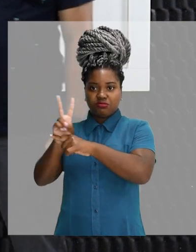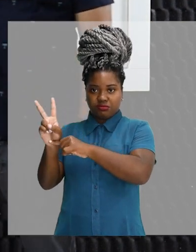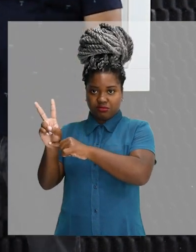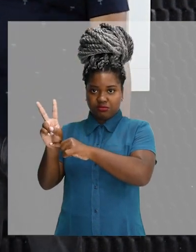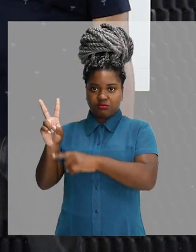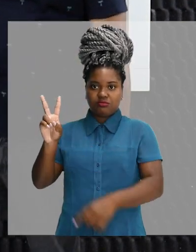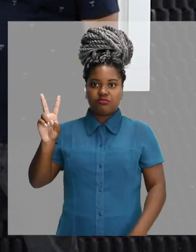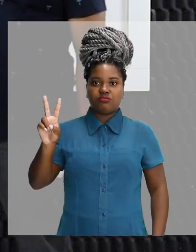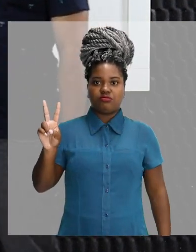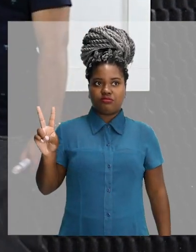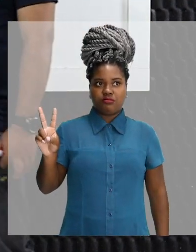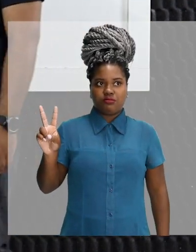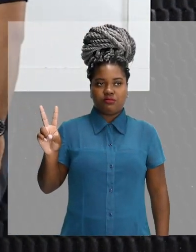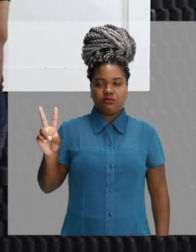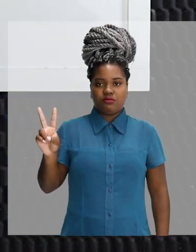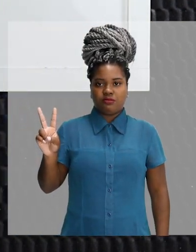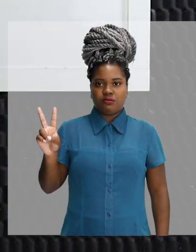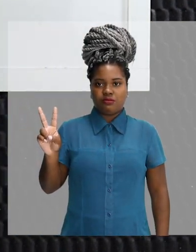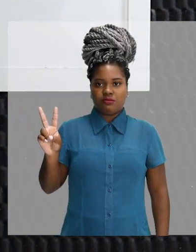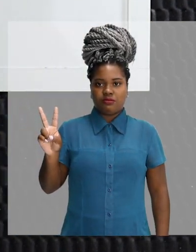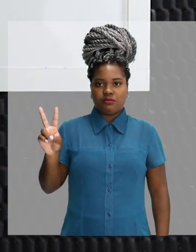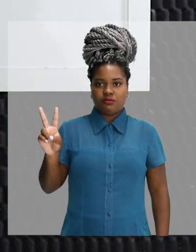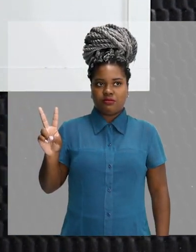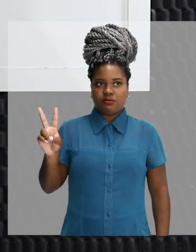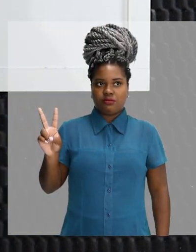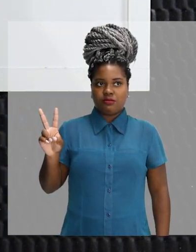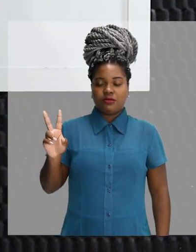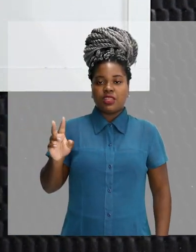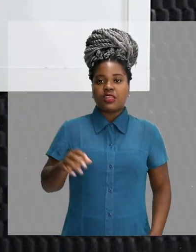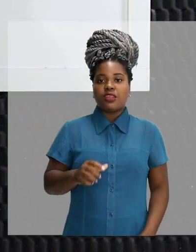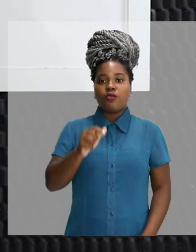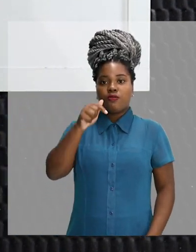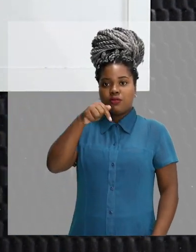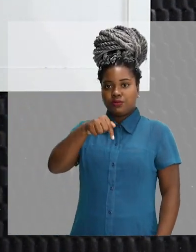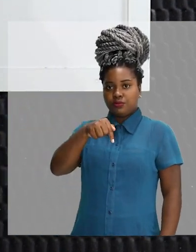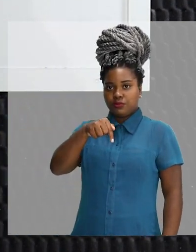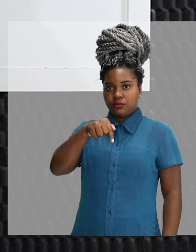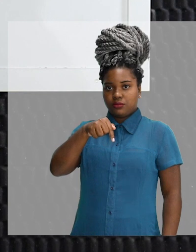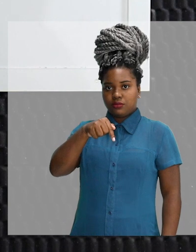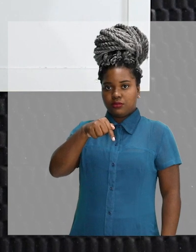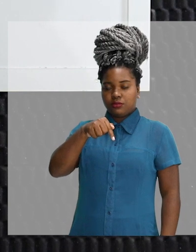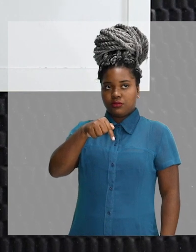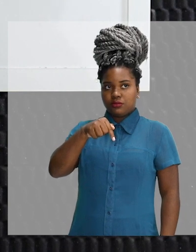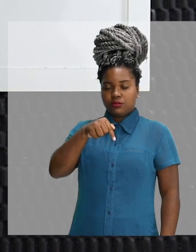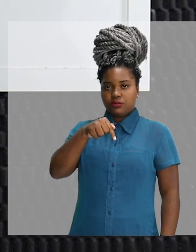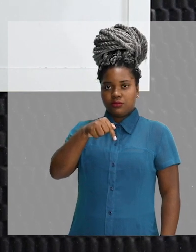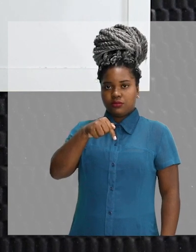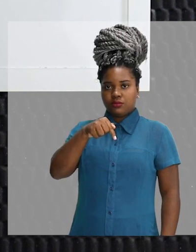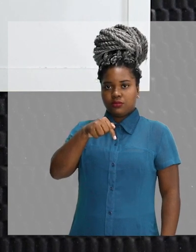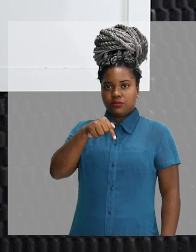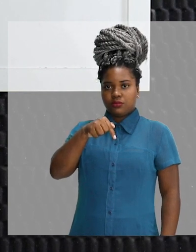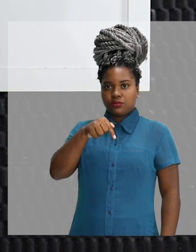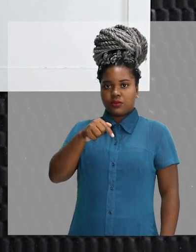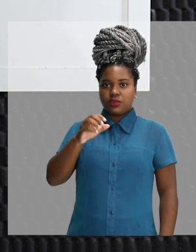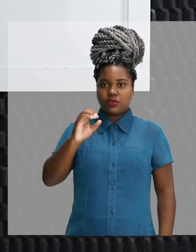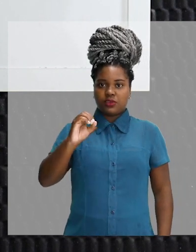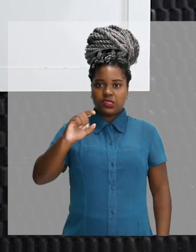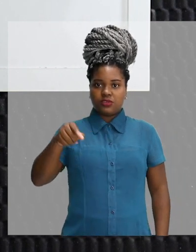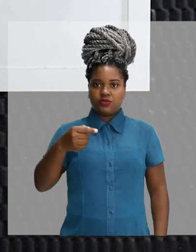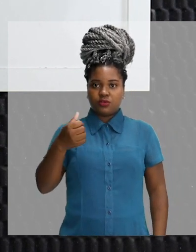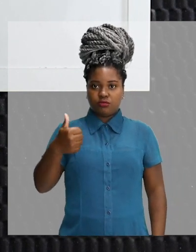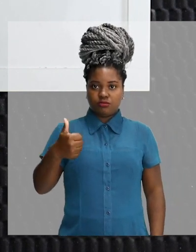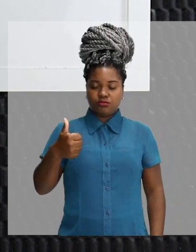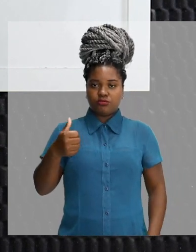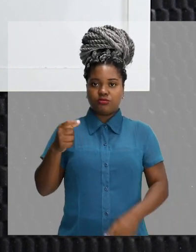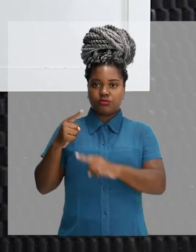a velocidade. Ok? Então, a quantidade de movimento ele vai ser igual a